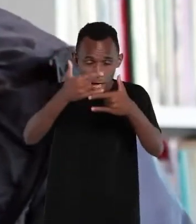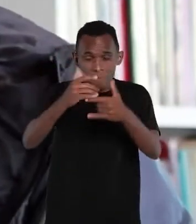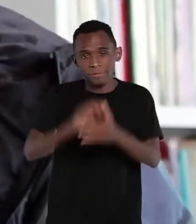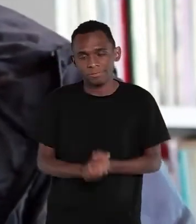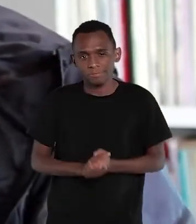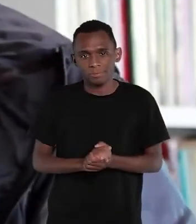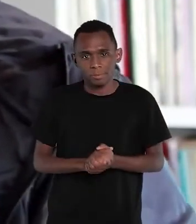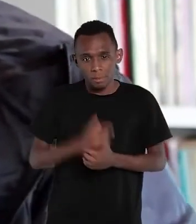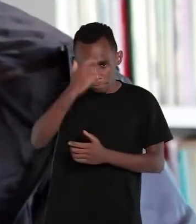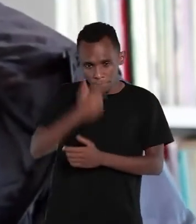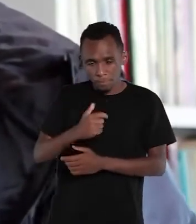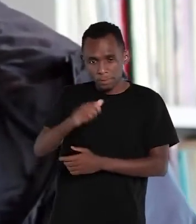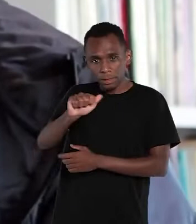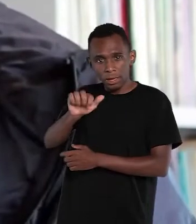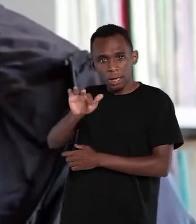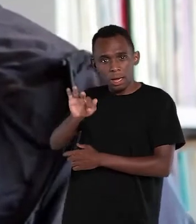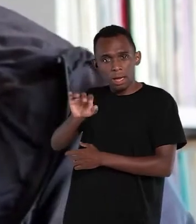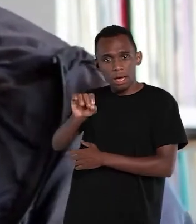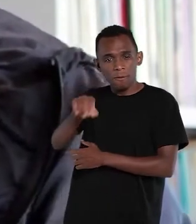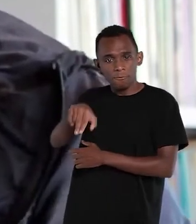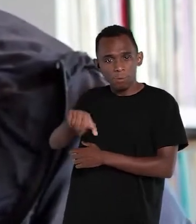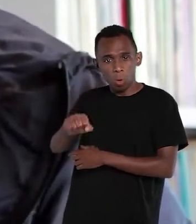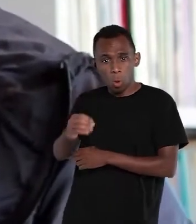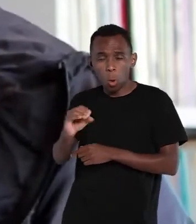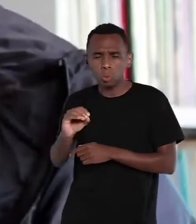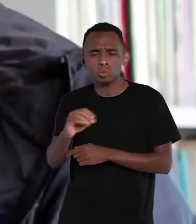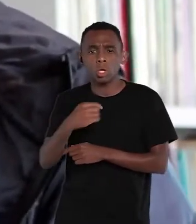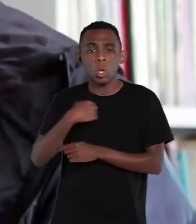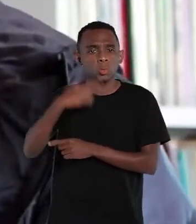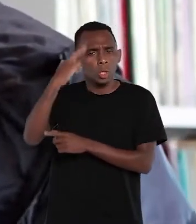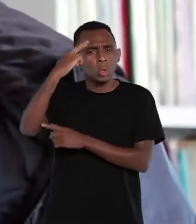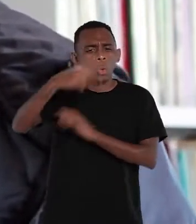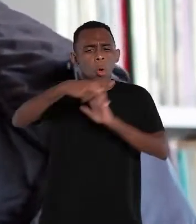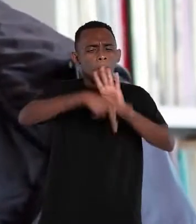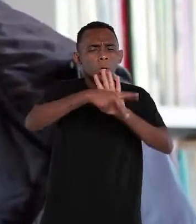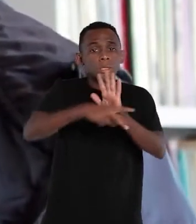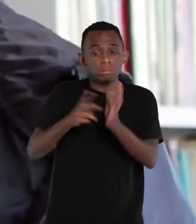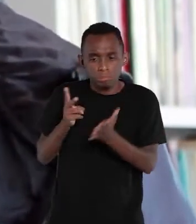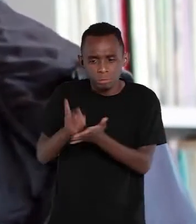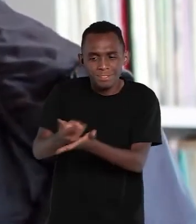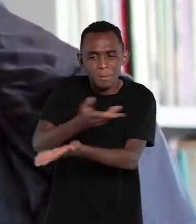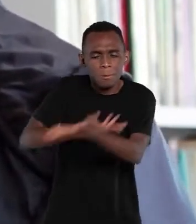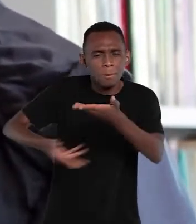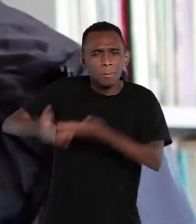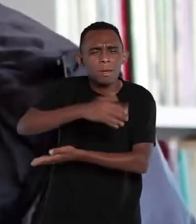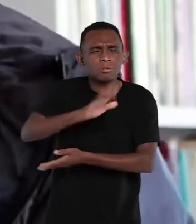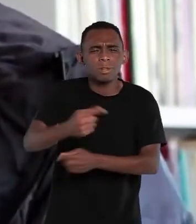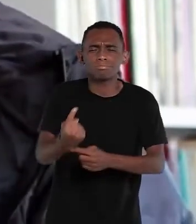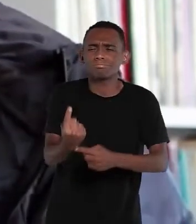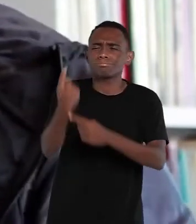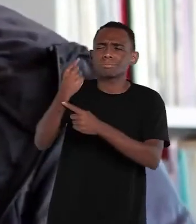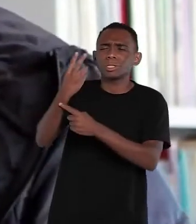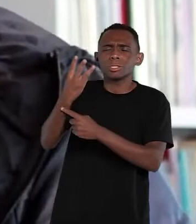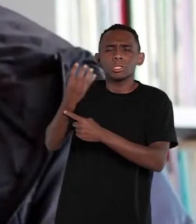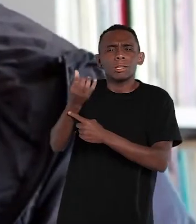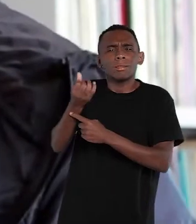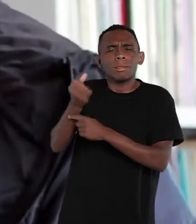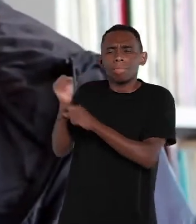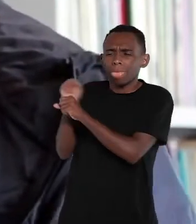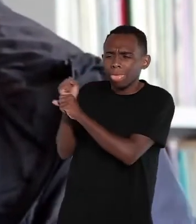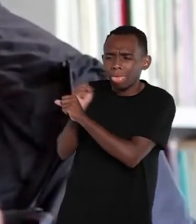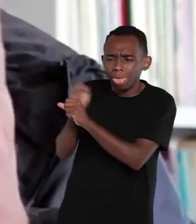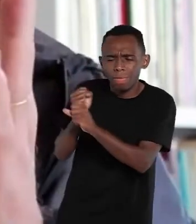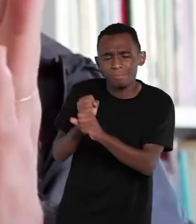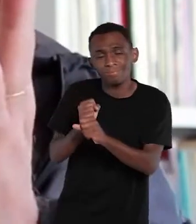ar. Meu nome é Afonso Borges e eu faço o projeto Sempre um Papo há 36 anos. O escritor